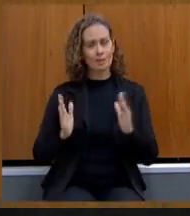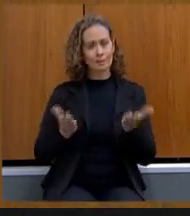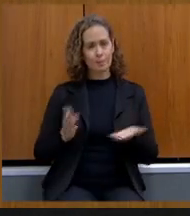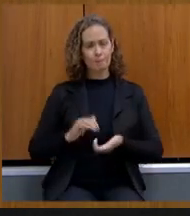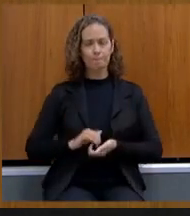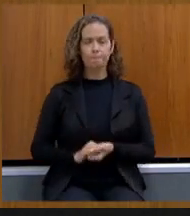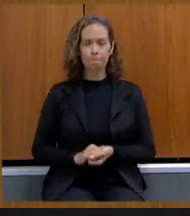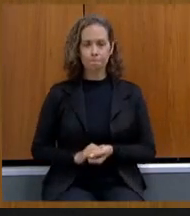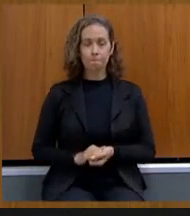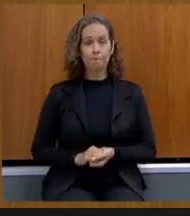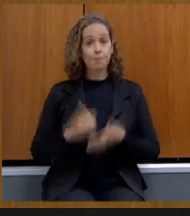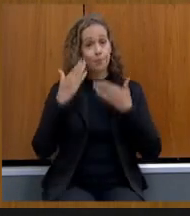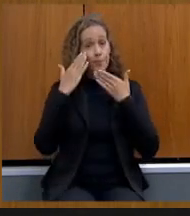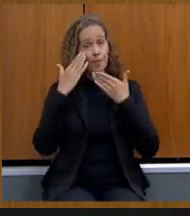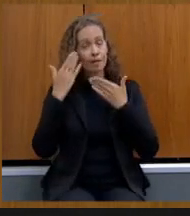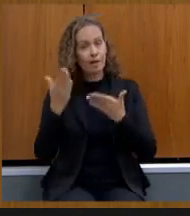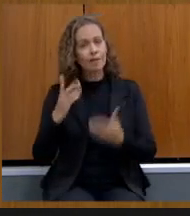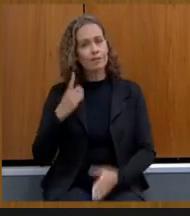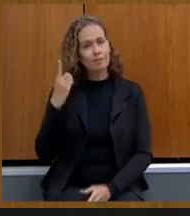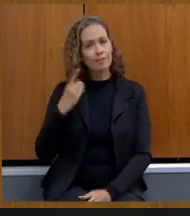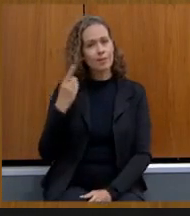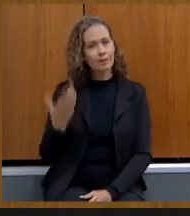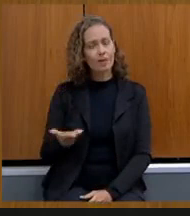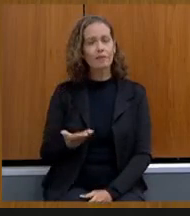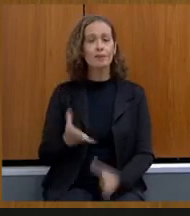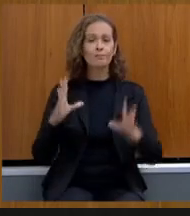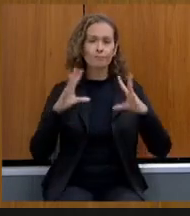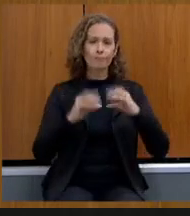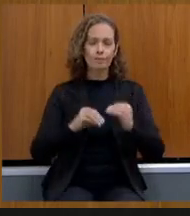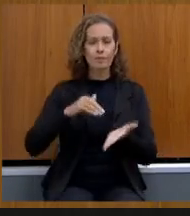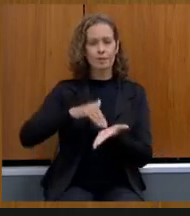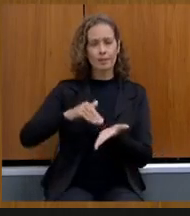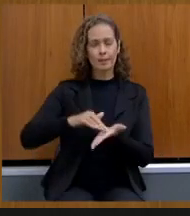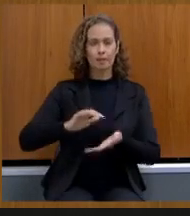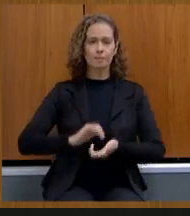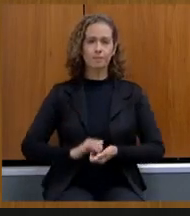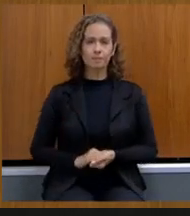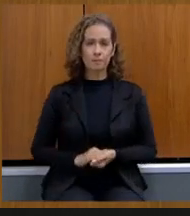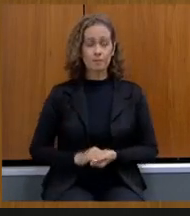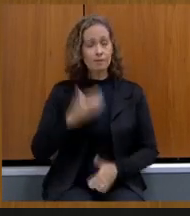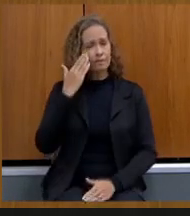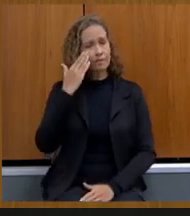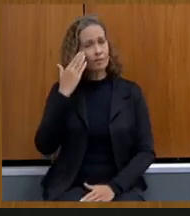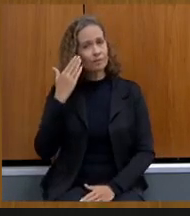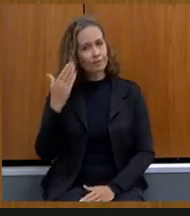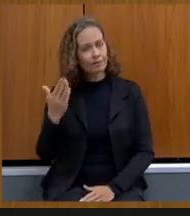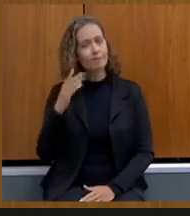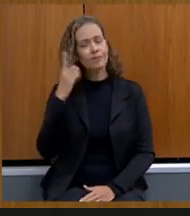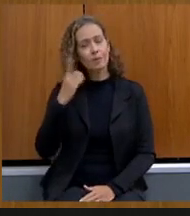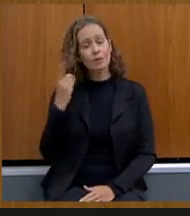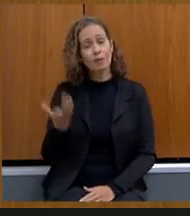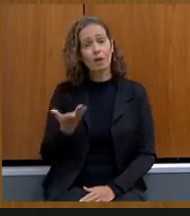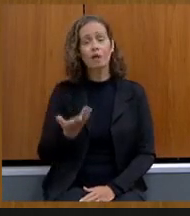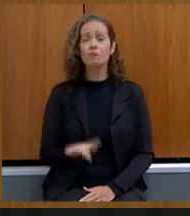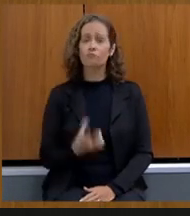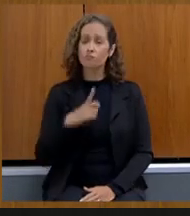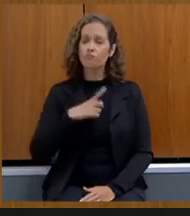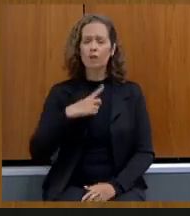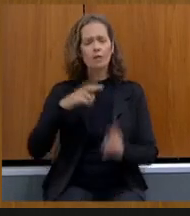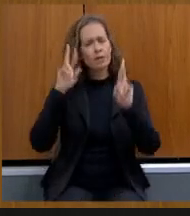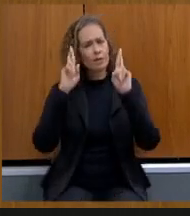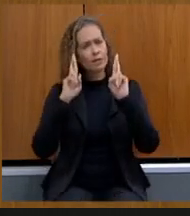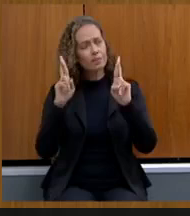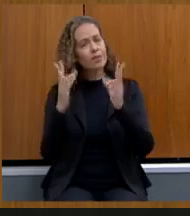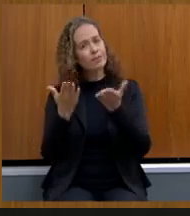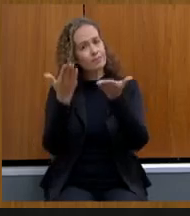Obrigada Deputado André Quintão passo para as considerações da secretária muito obrigado a deputado André Quintão eu tenho pelo Senhor o mesmo